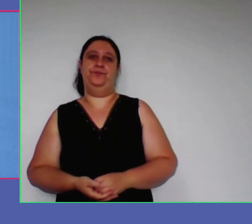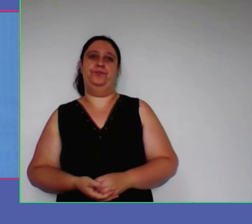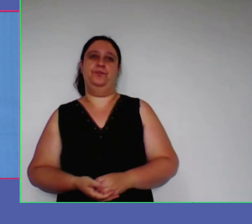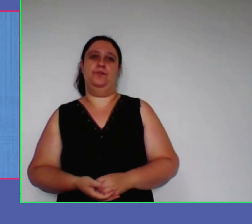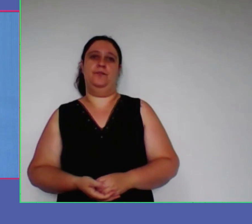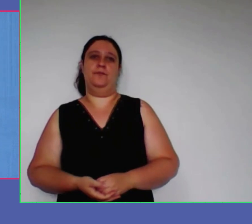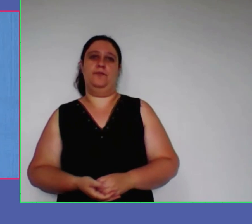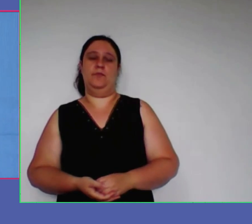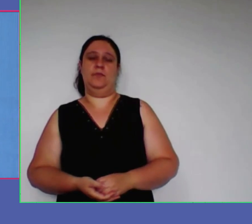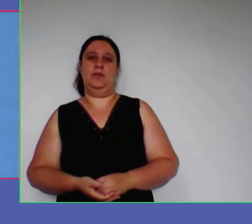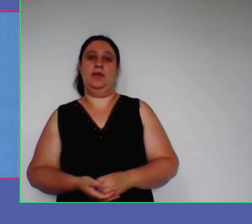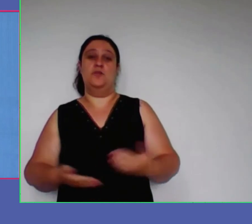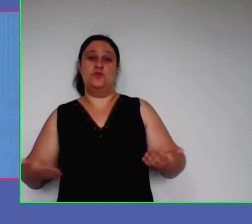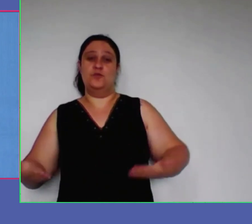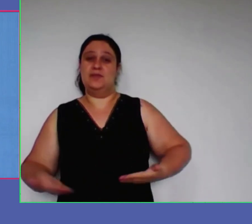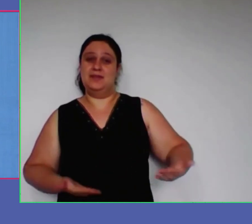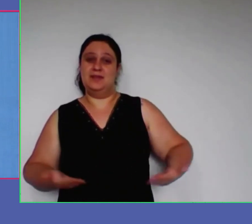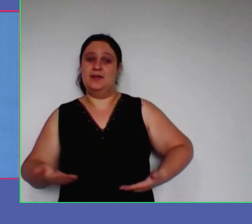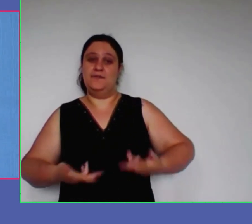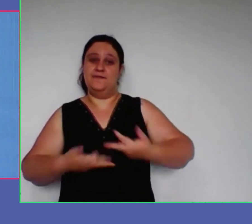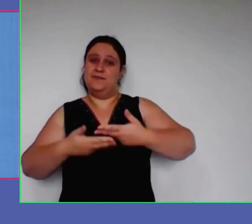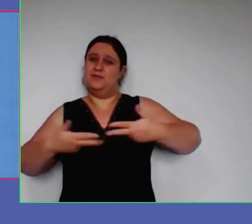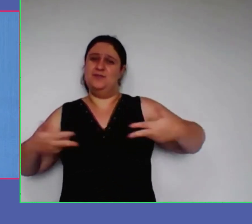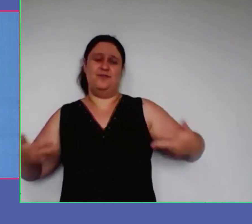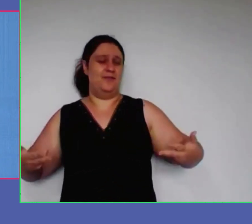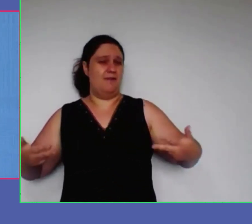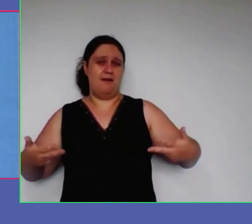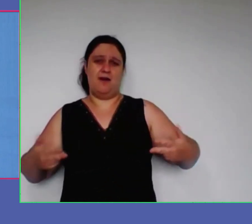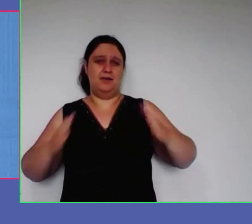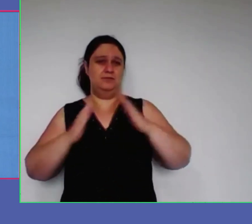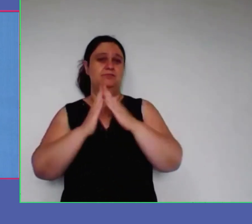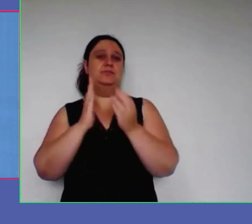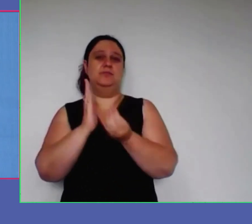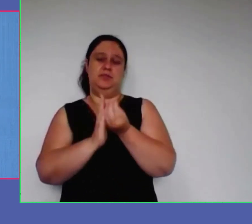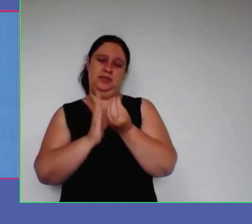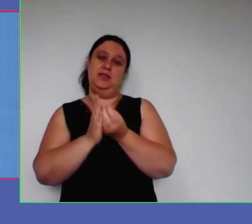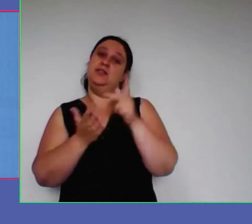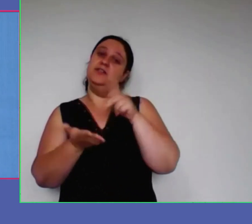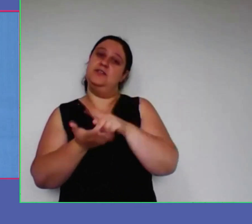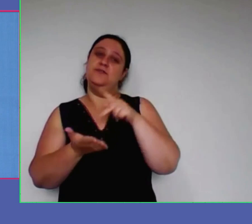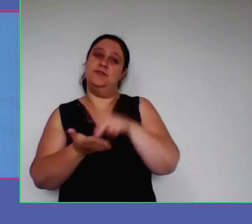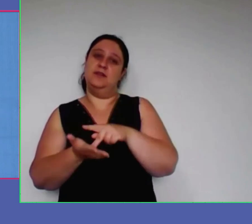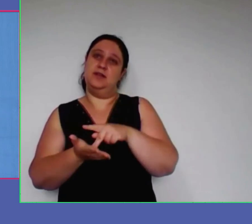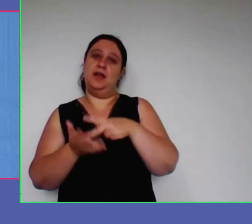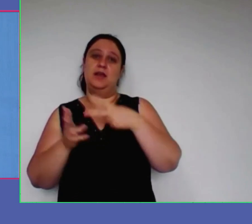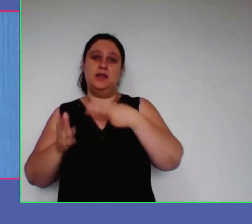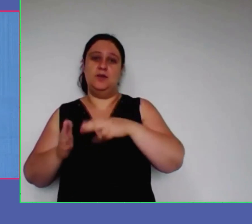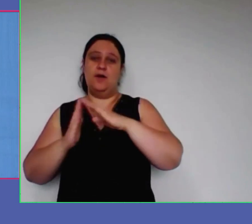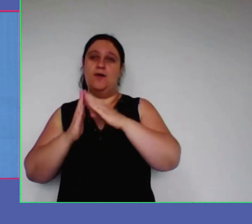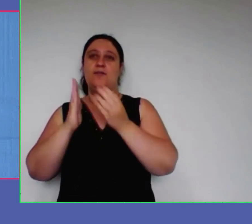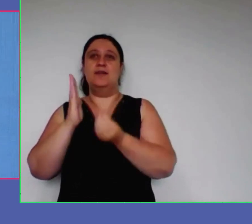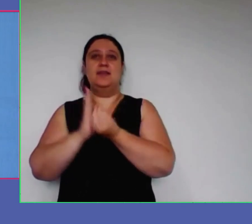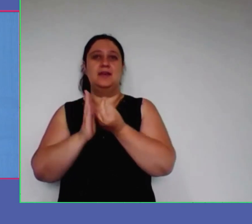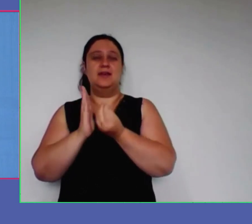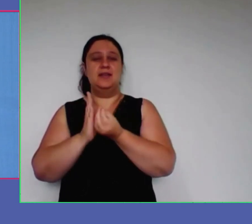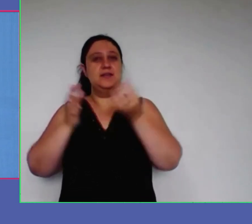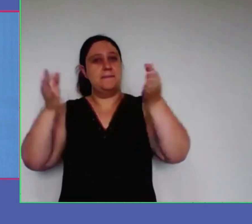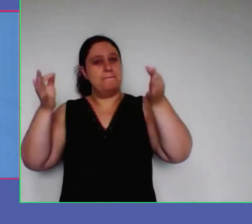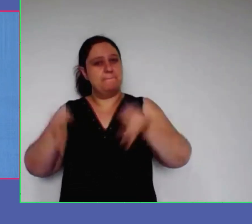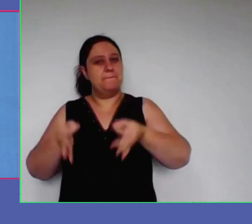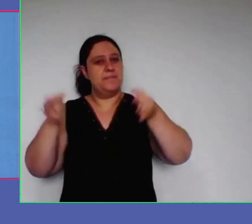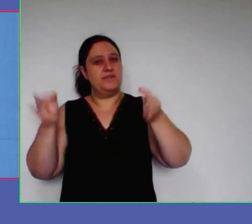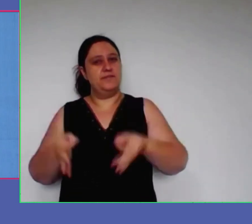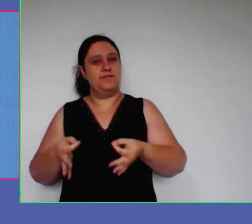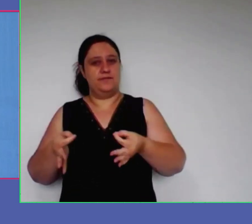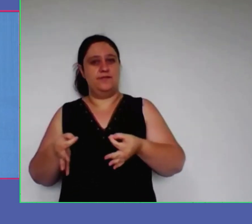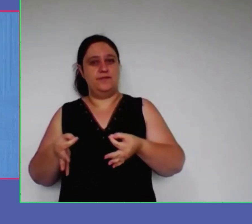serviços funcionando realmente como uma igreja orgânica, recebendo, acolhendo as